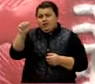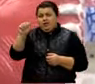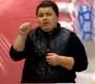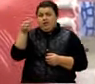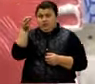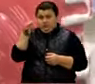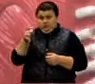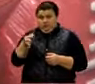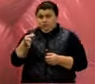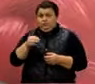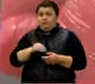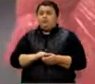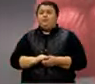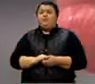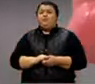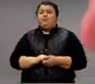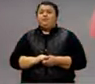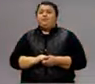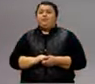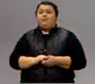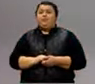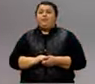certo?